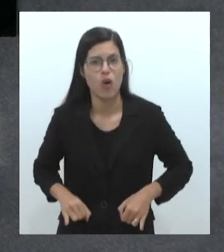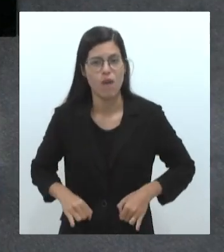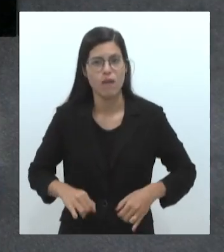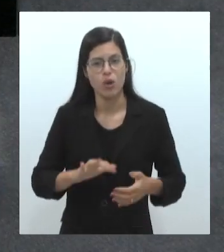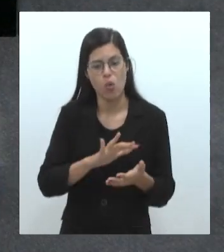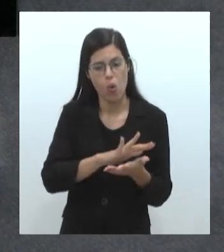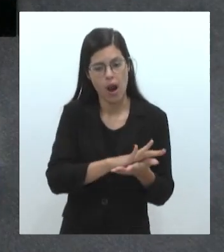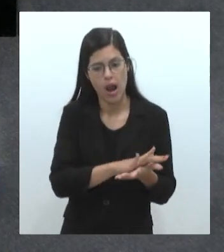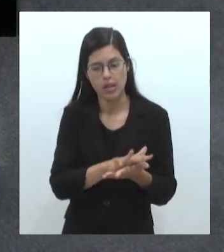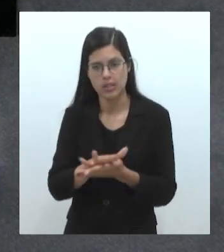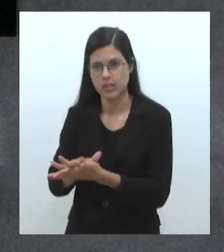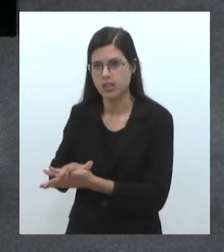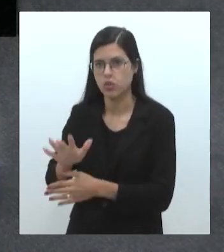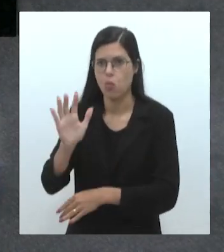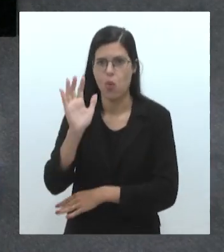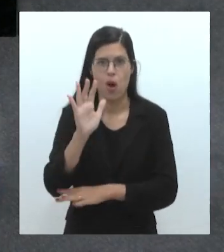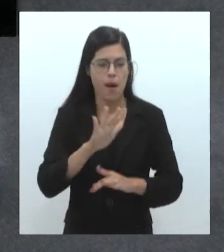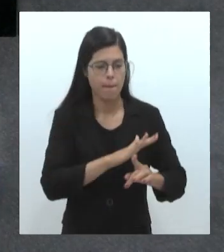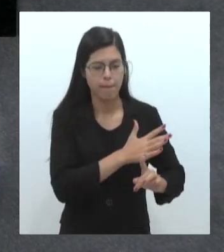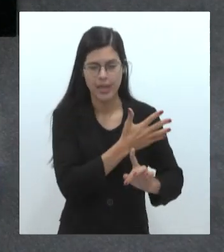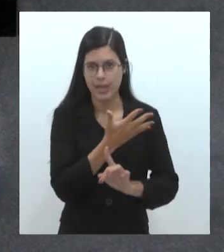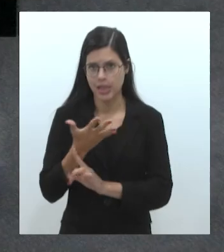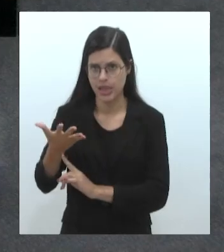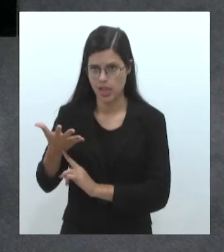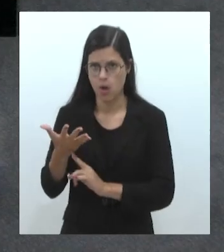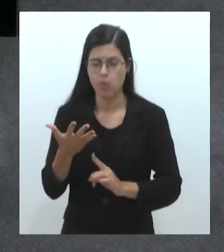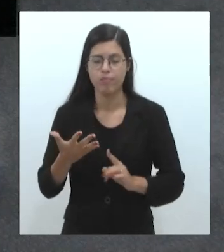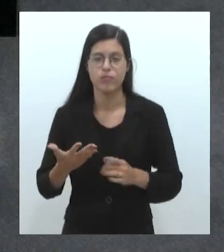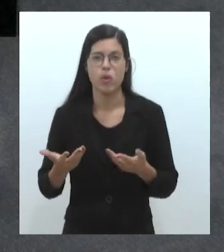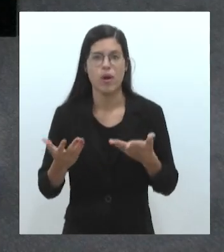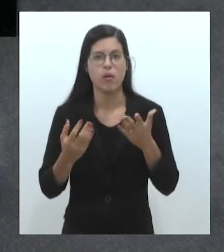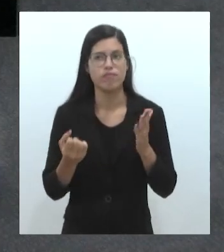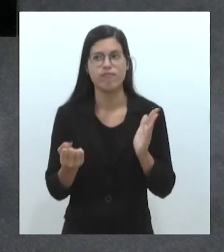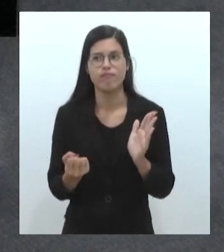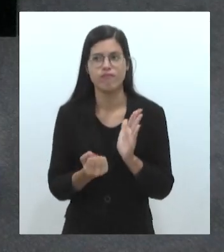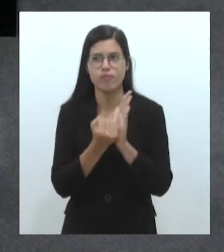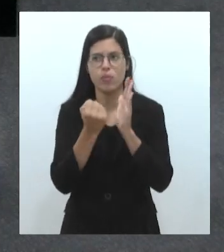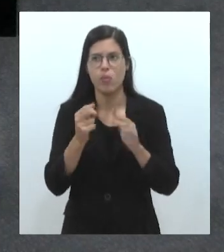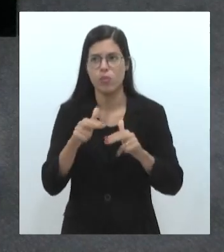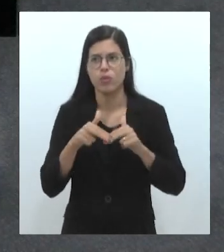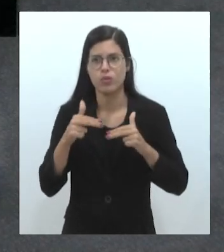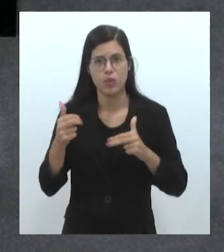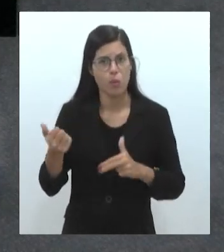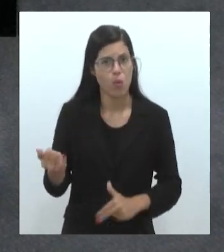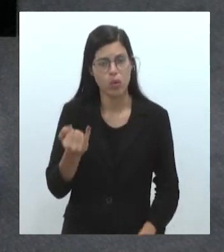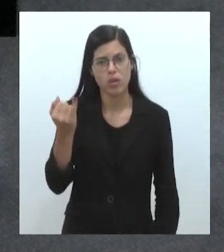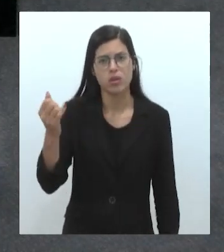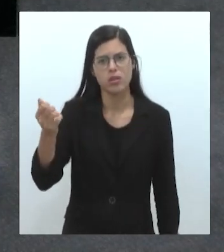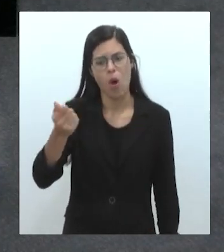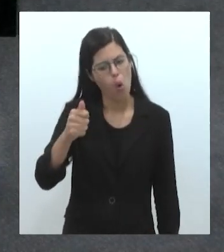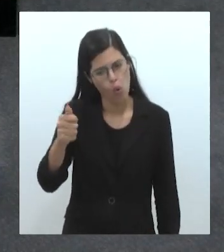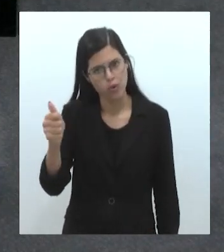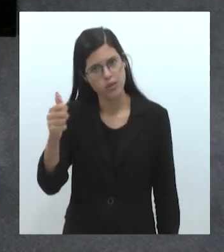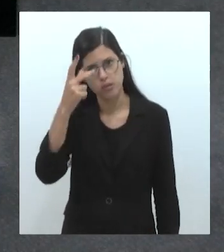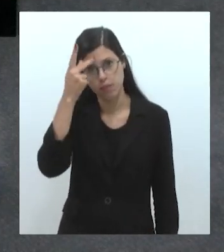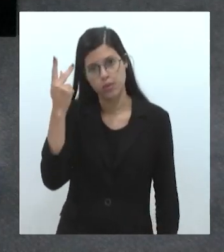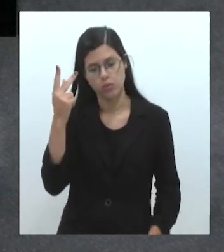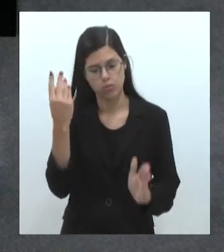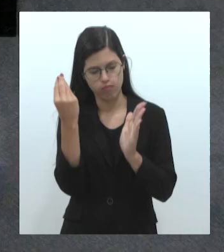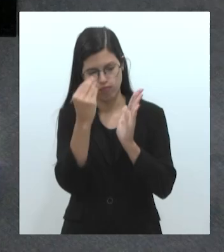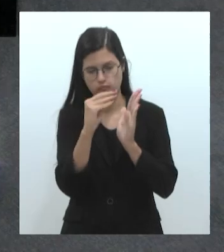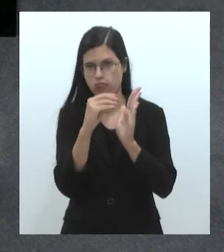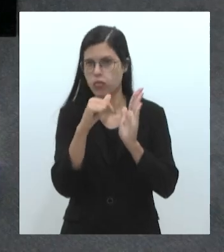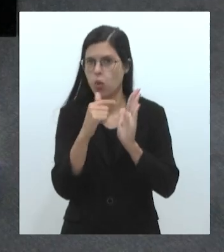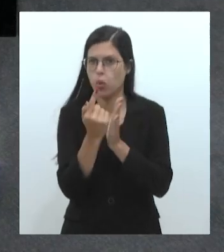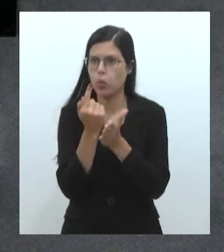eu quero também demarcar, e por isso a importância de colocar essas 11 pessoas no livro de heróis do Estado do Rio de Janeiro,